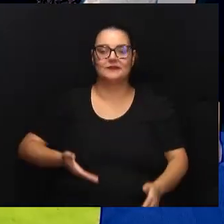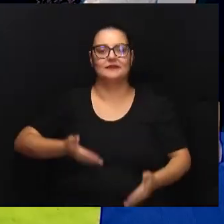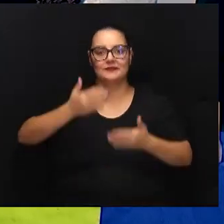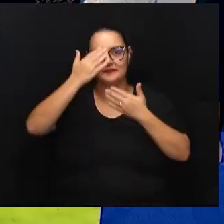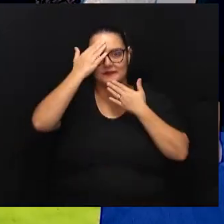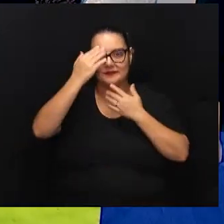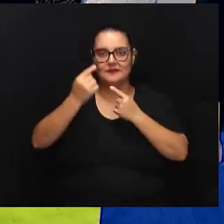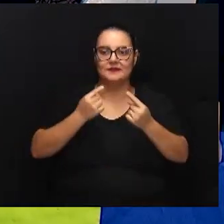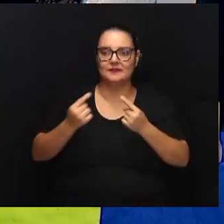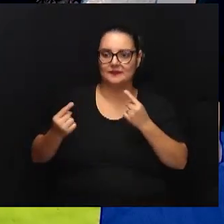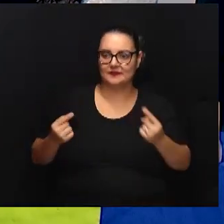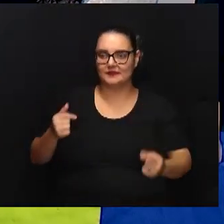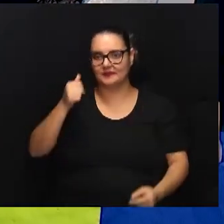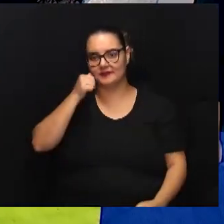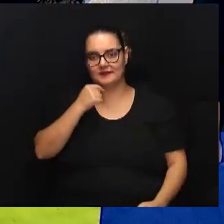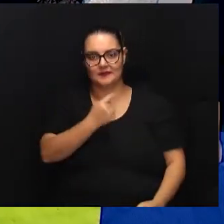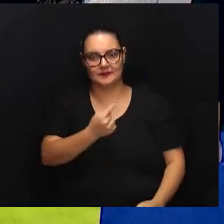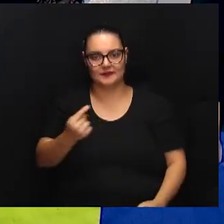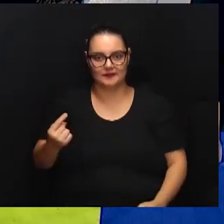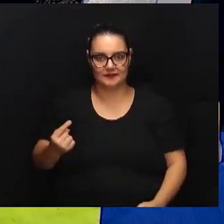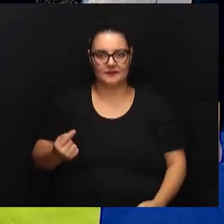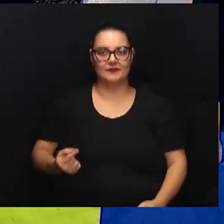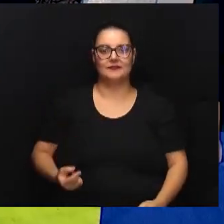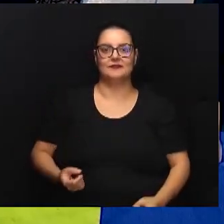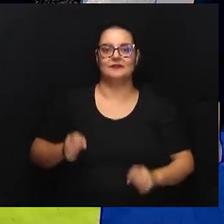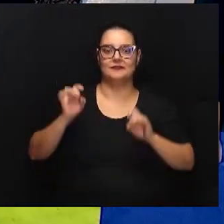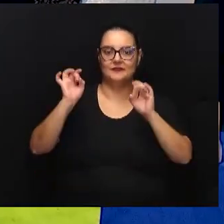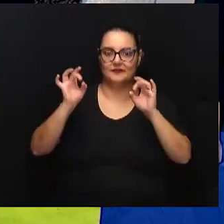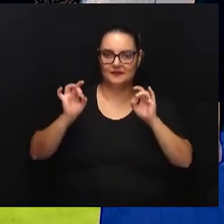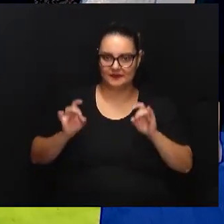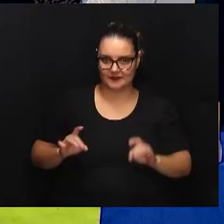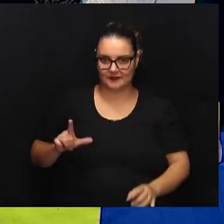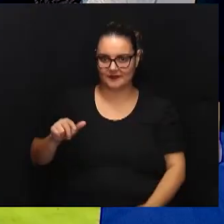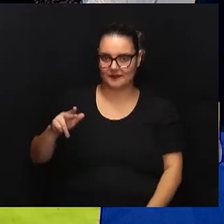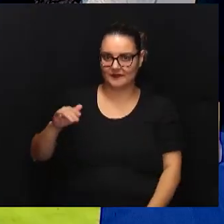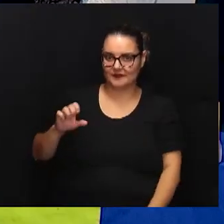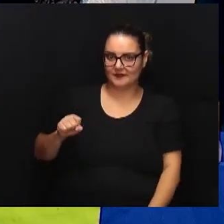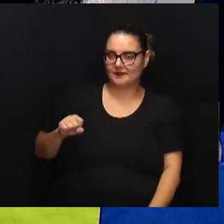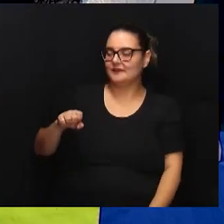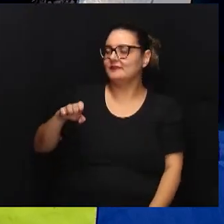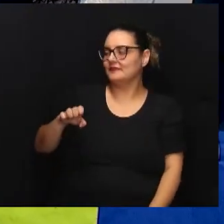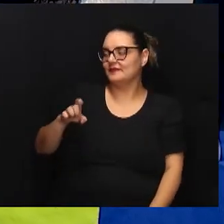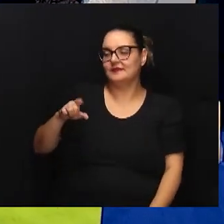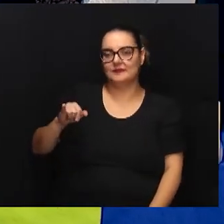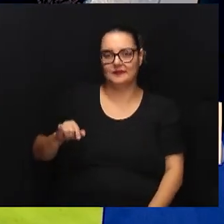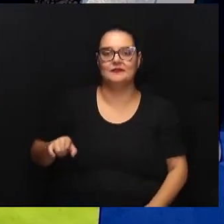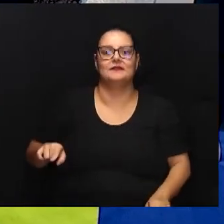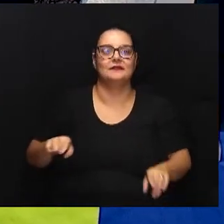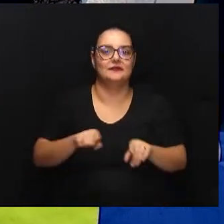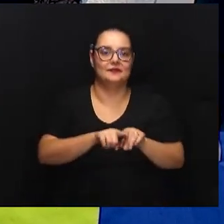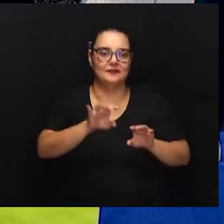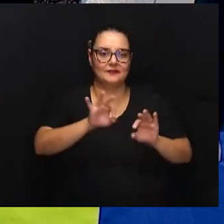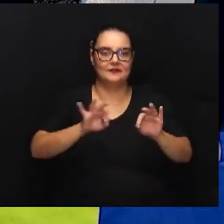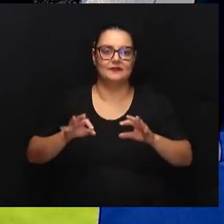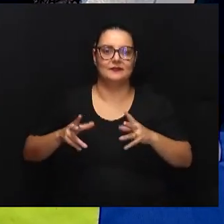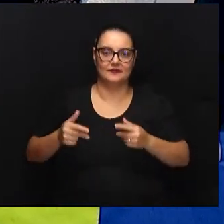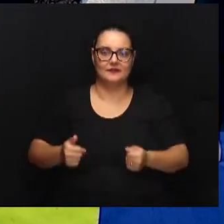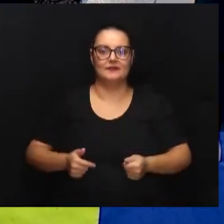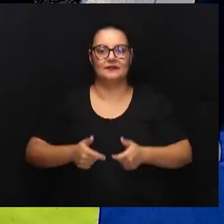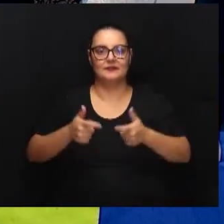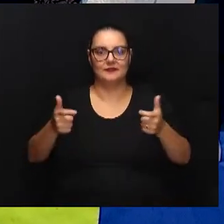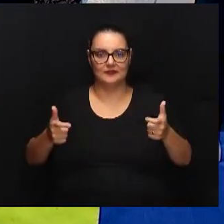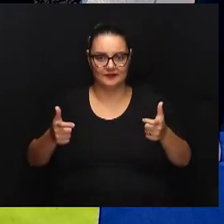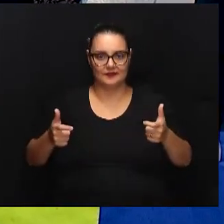mesa maravilhosa, agradecer cada um e cada uma de vocês, agradecer em especial Lucas e Ed,